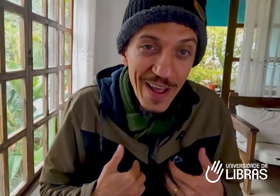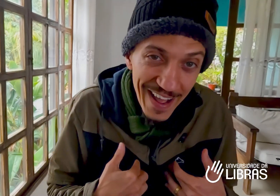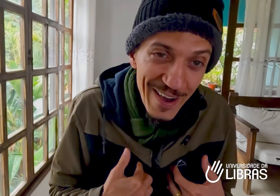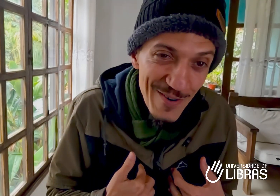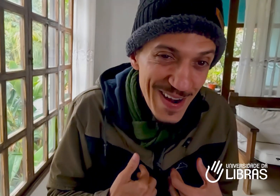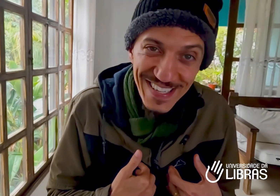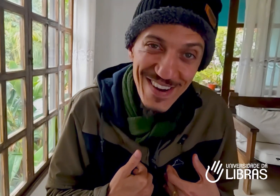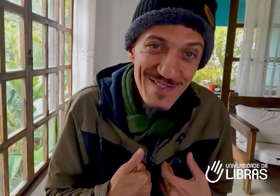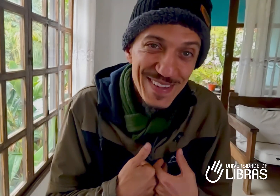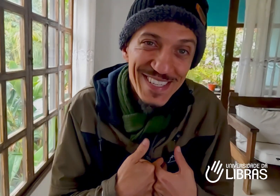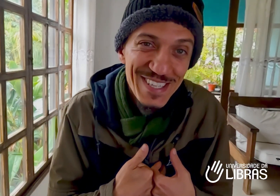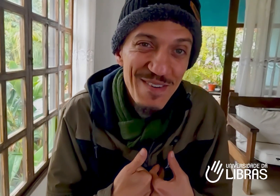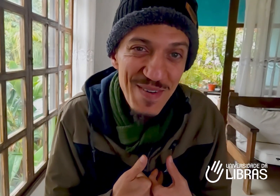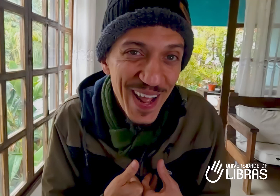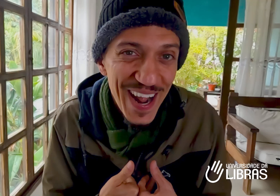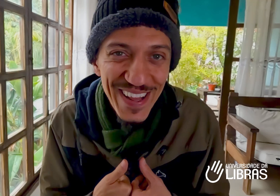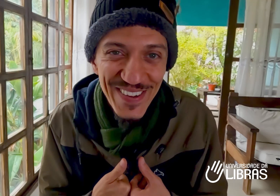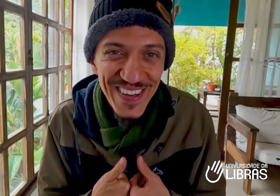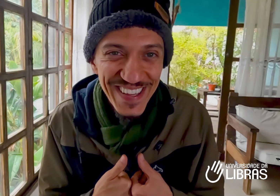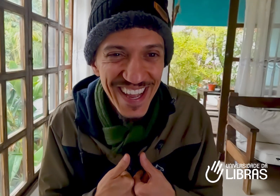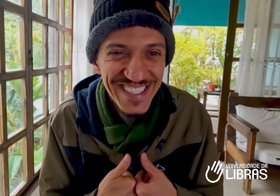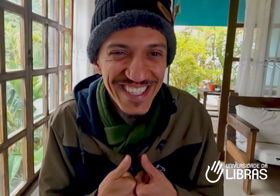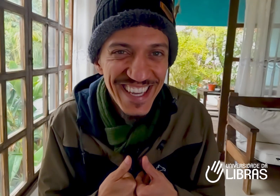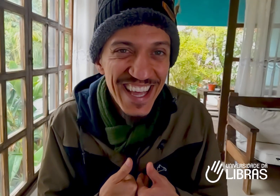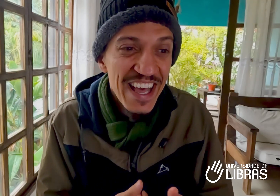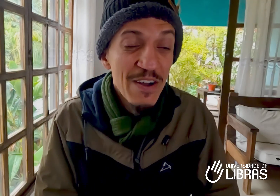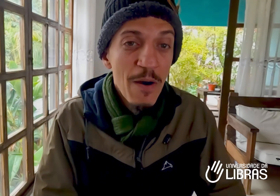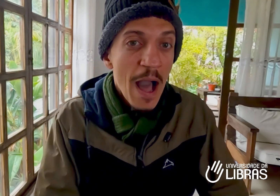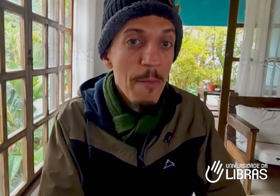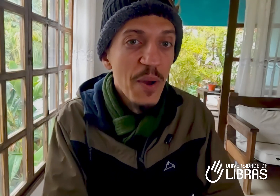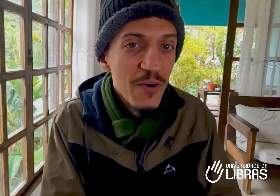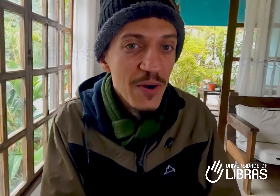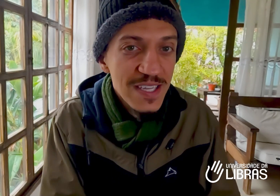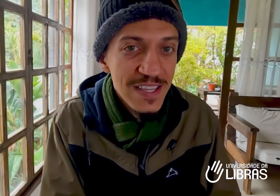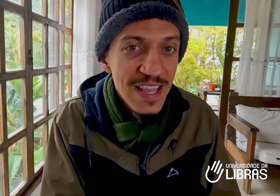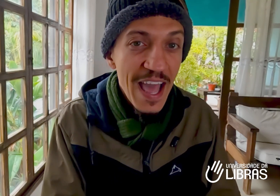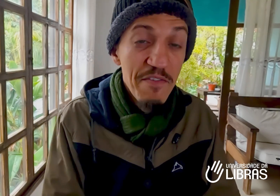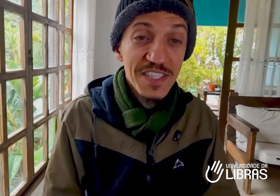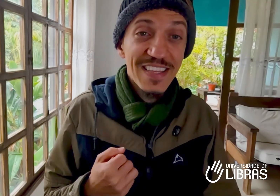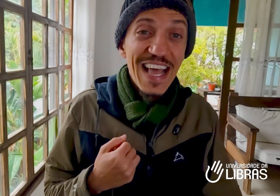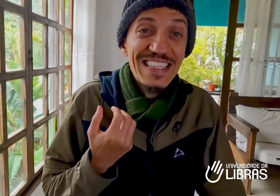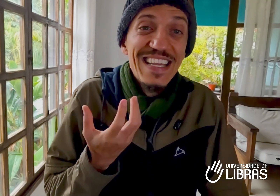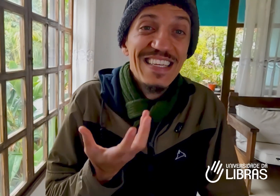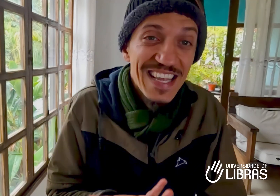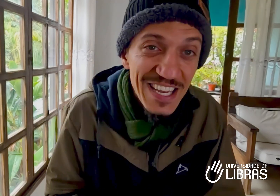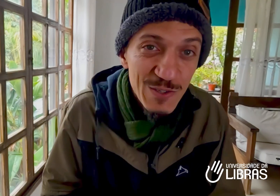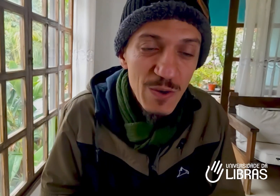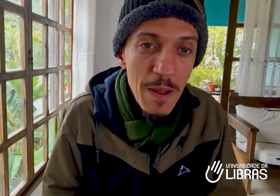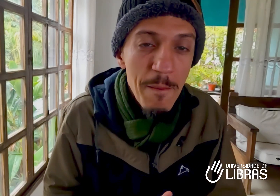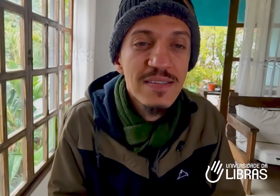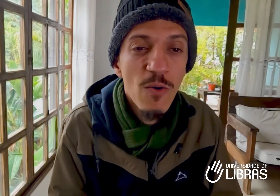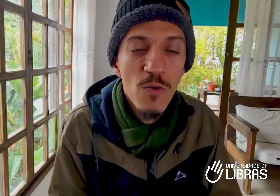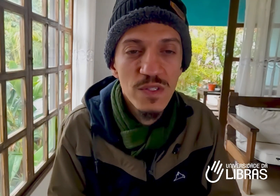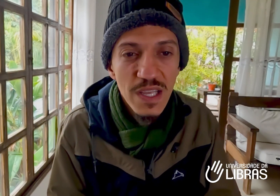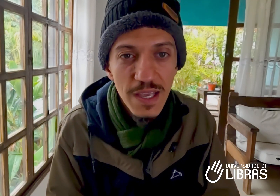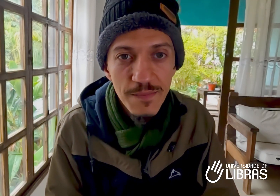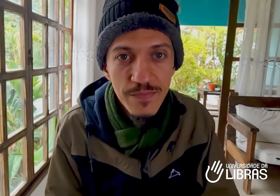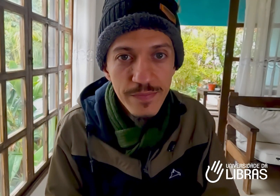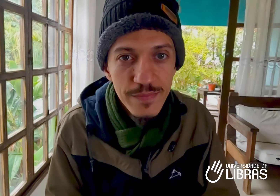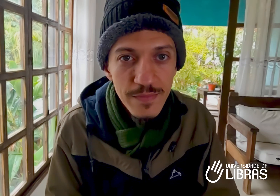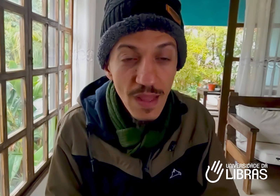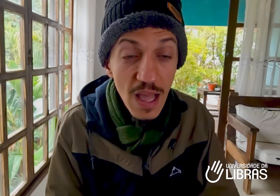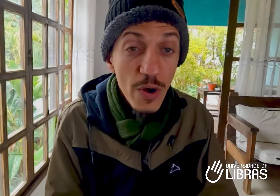algo era eu, mas eu não me sentia preparado, entende? Então, a pior coisa que tem é você ter esse desejo, mas não